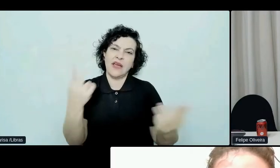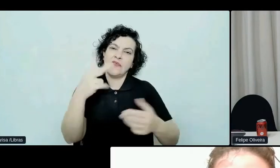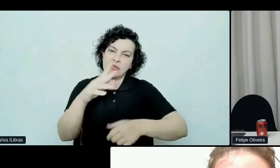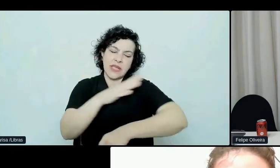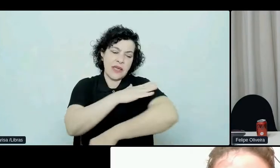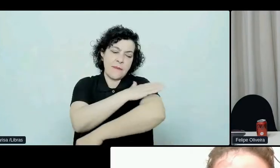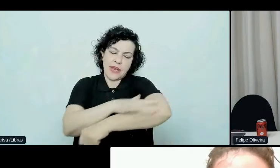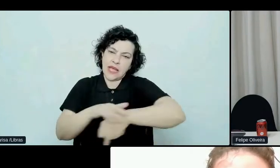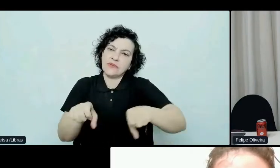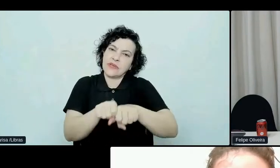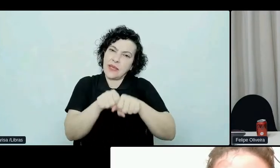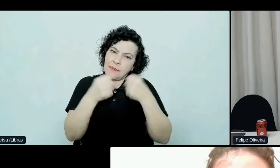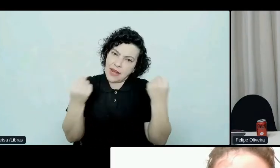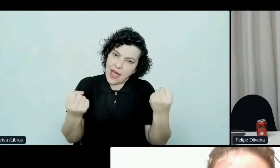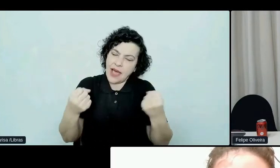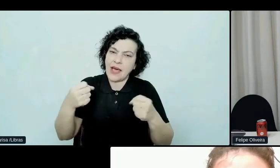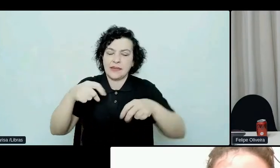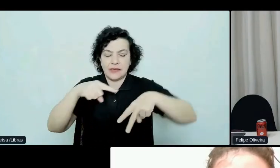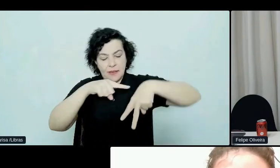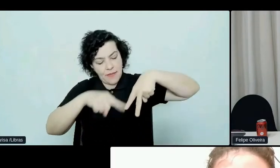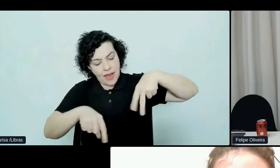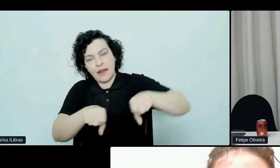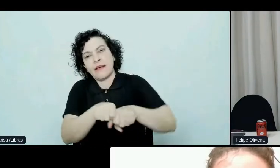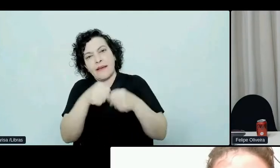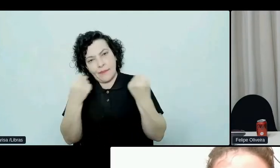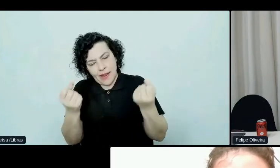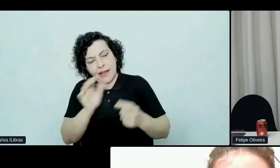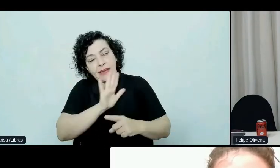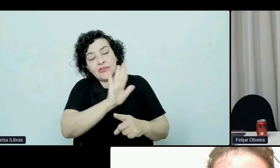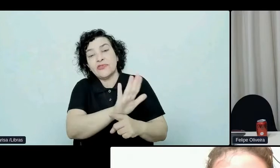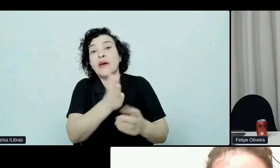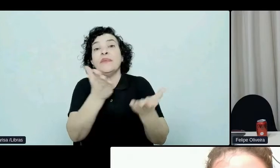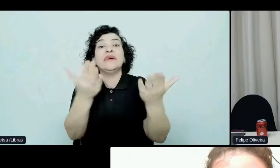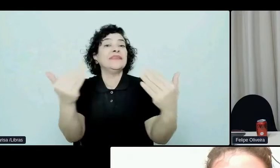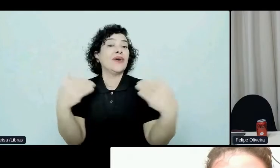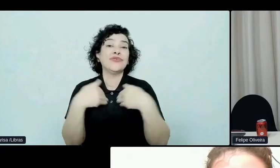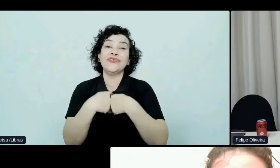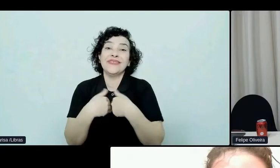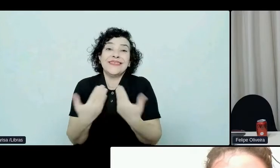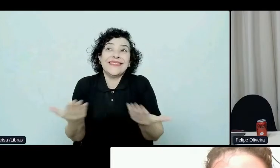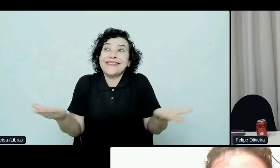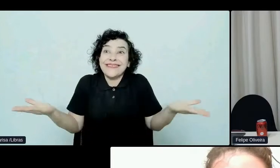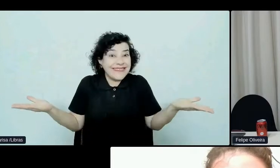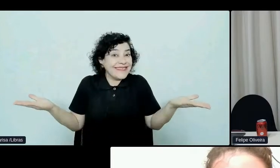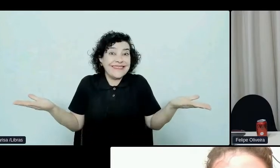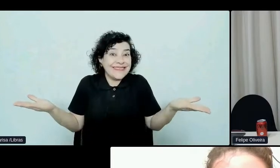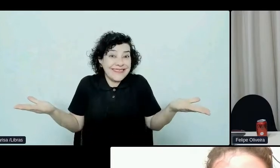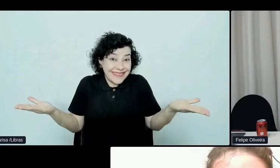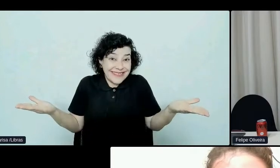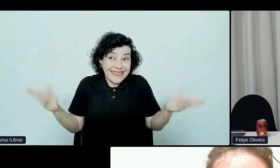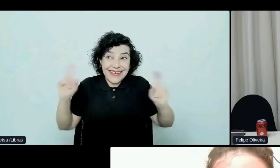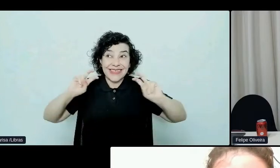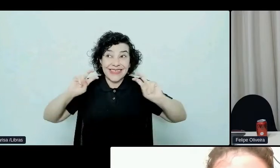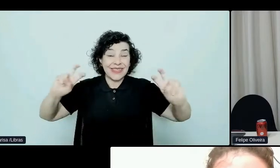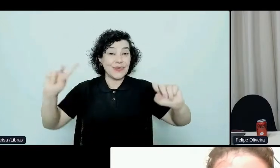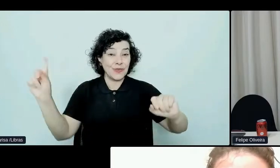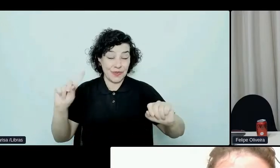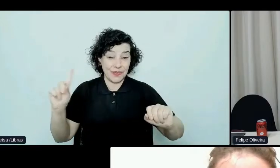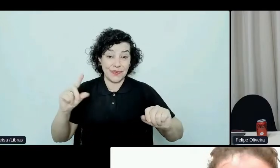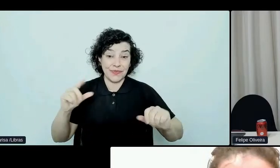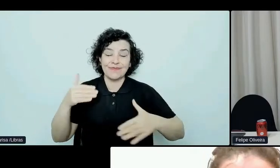diz que é autista, as pessoas te questionam, porque você não tem uma etiqueta escrita